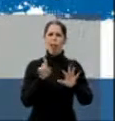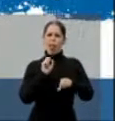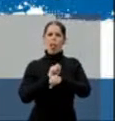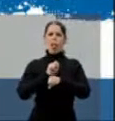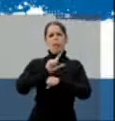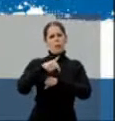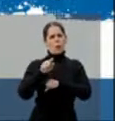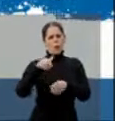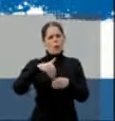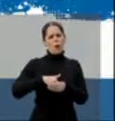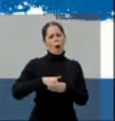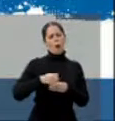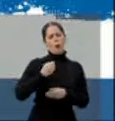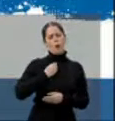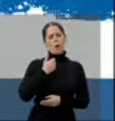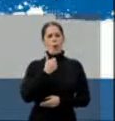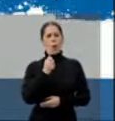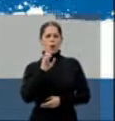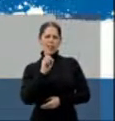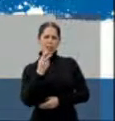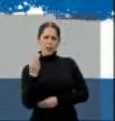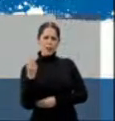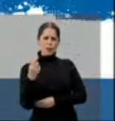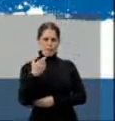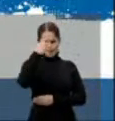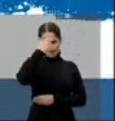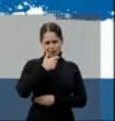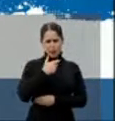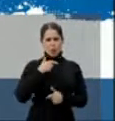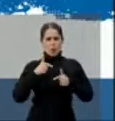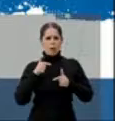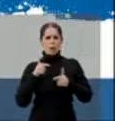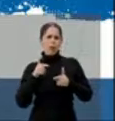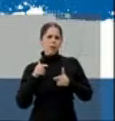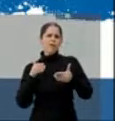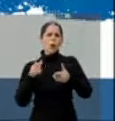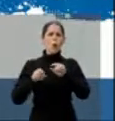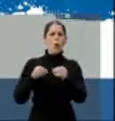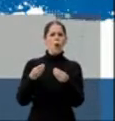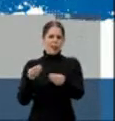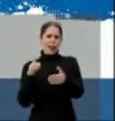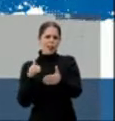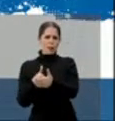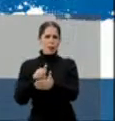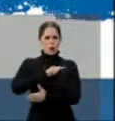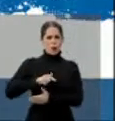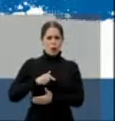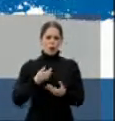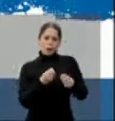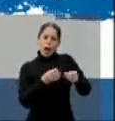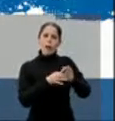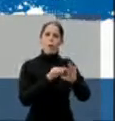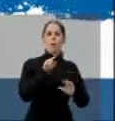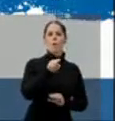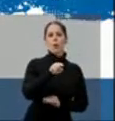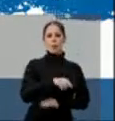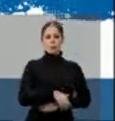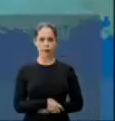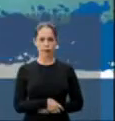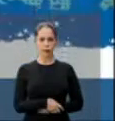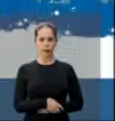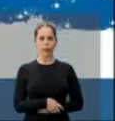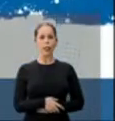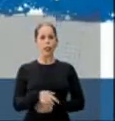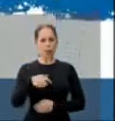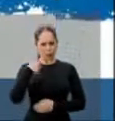liberdade. Não deixe para depois. Vote 11022. Sou Ricardo Gomes e vou trabalhar para limitar o governo e aumentar a tua liberdade.